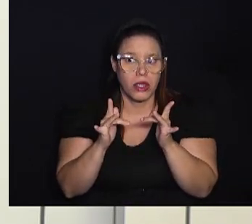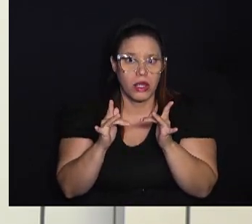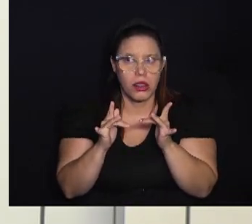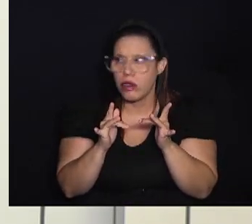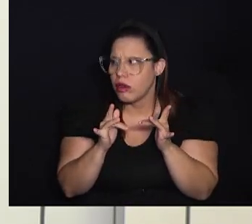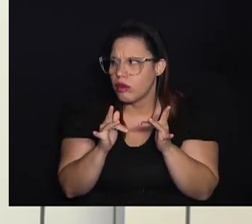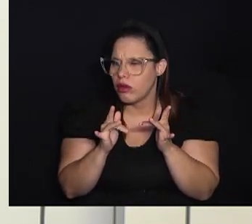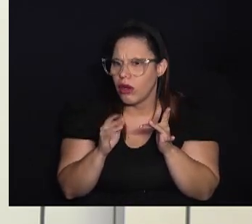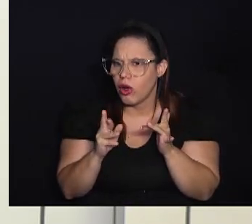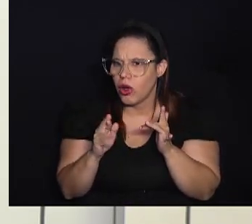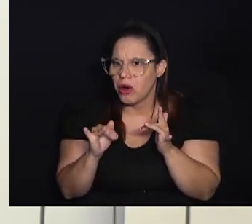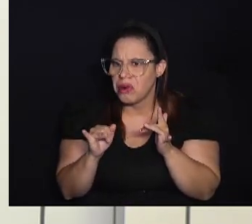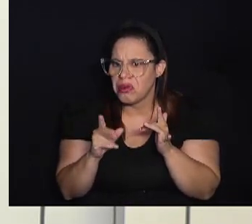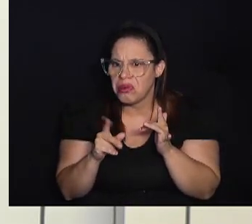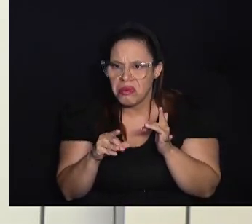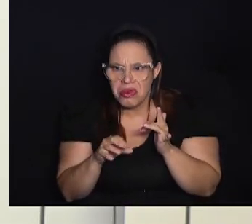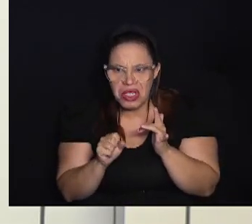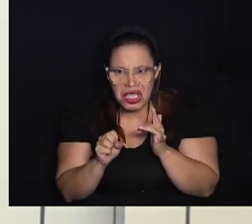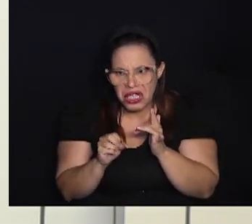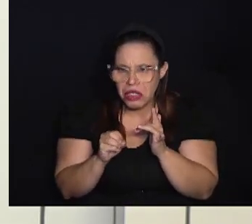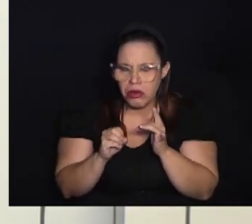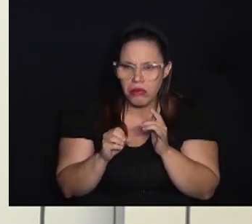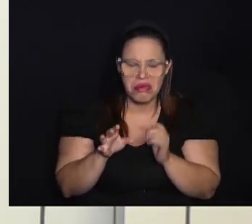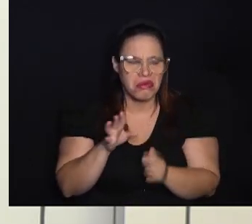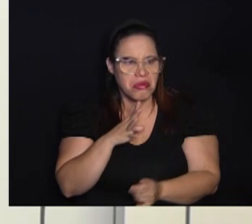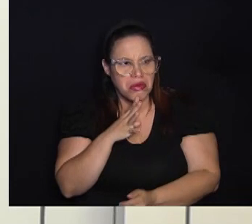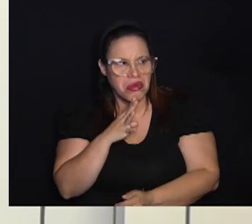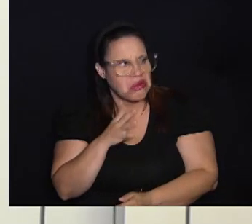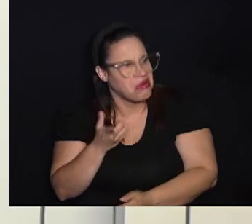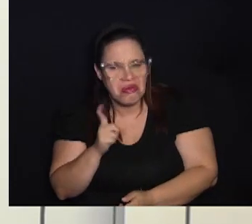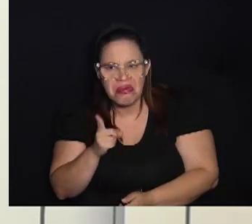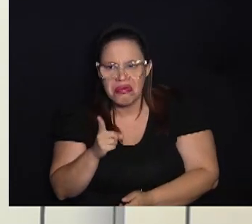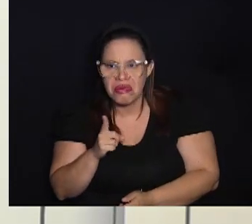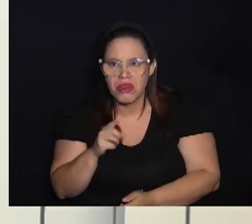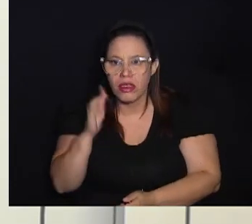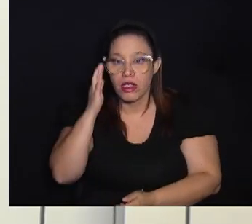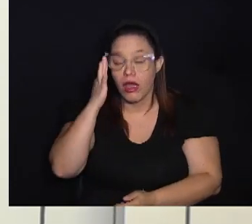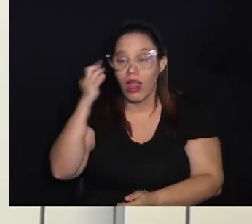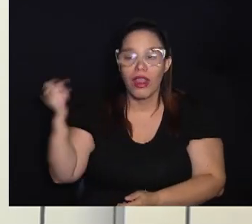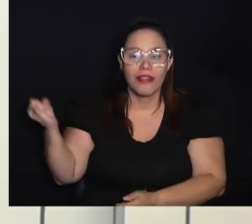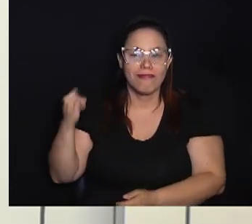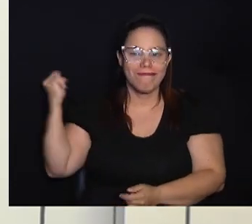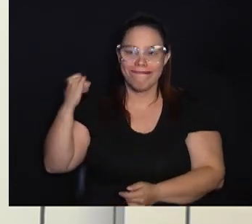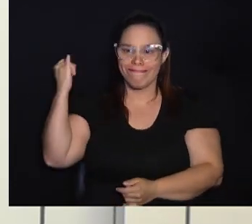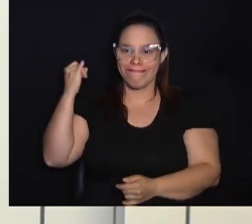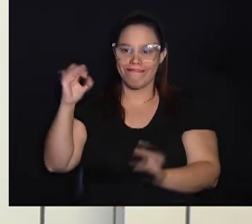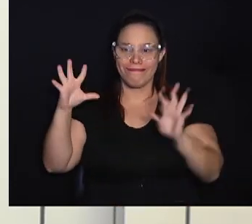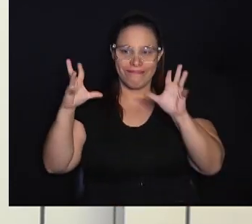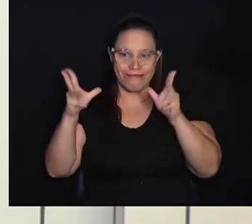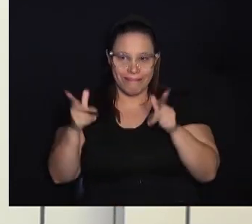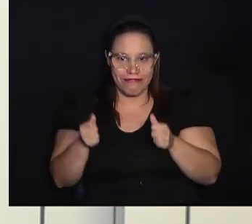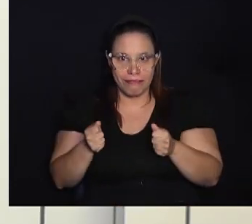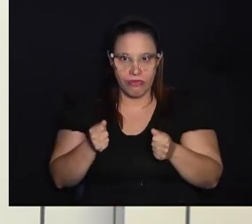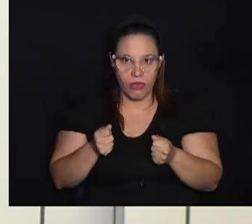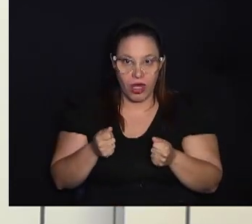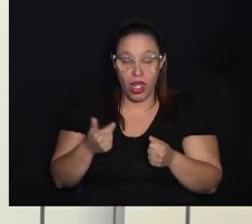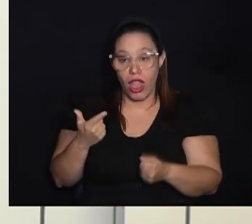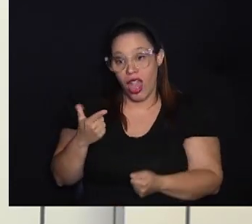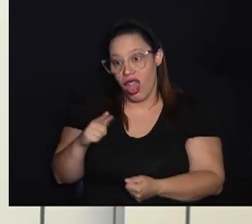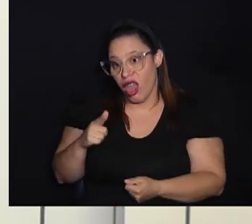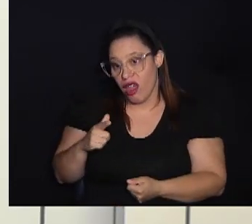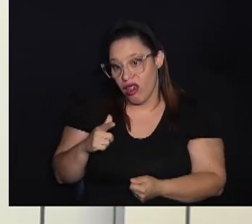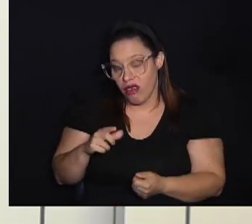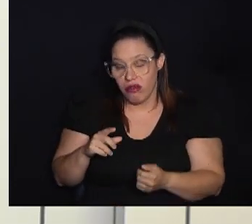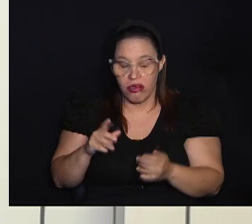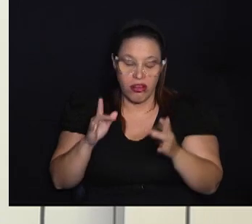união ainda pouco conhecida, mas de extrema importância. Isso porque todas as pessoas que não fizerem um contrato